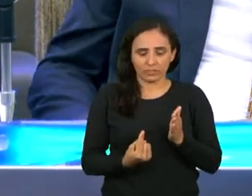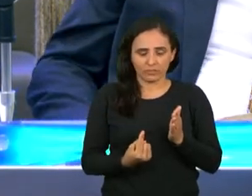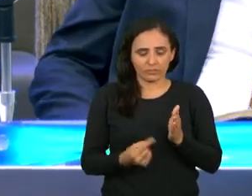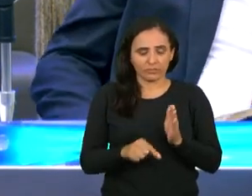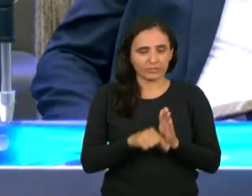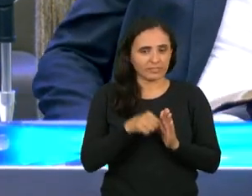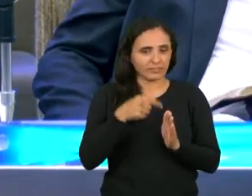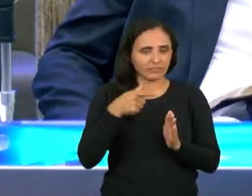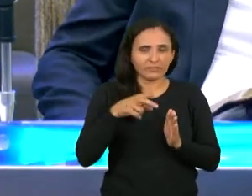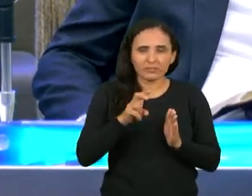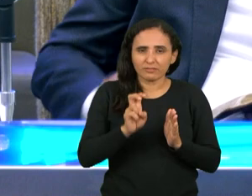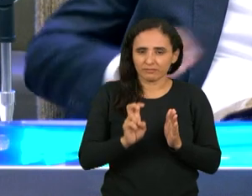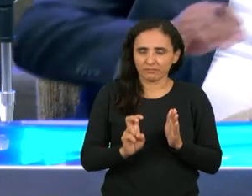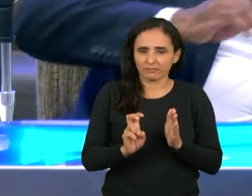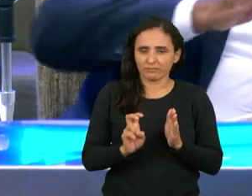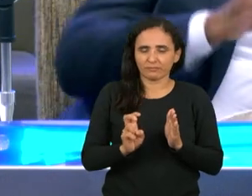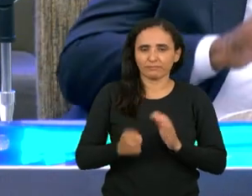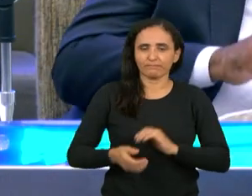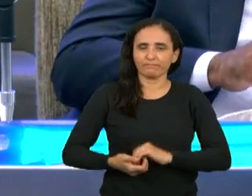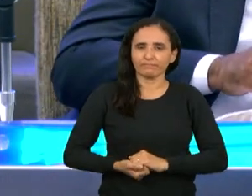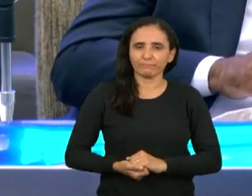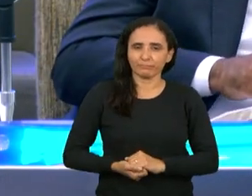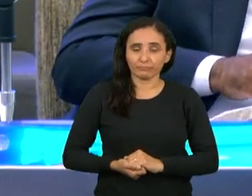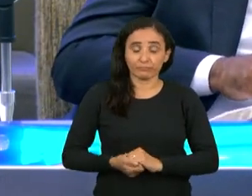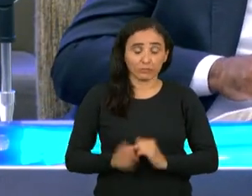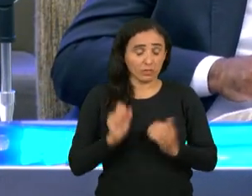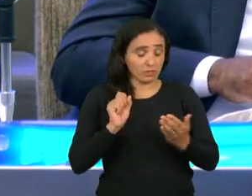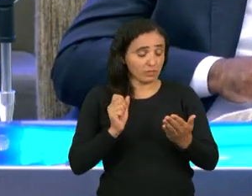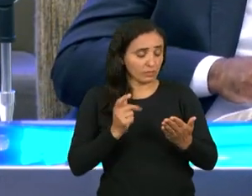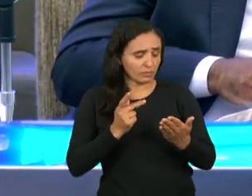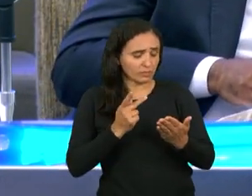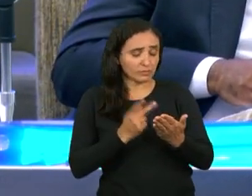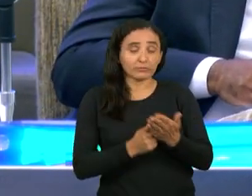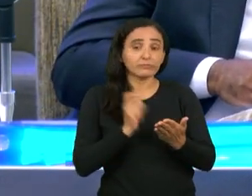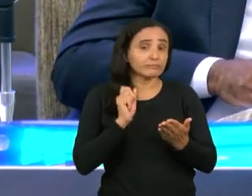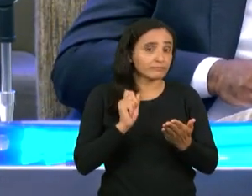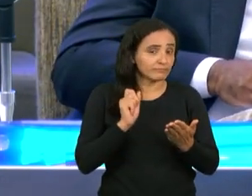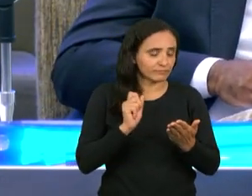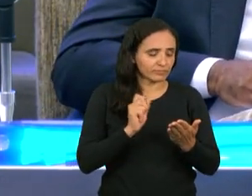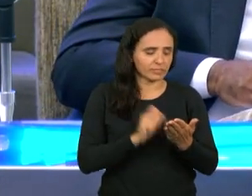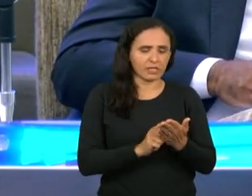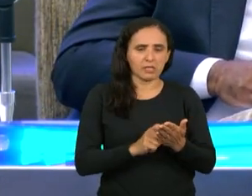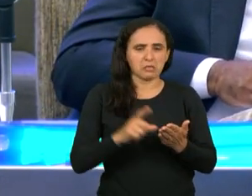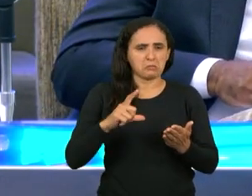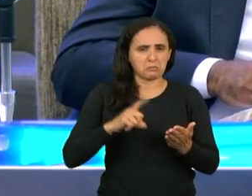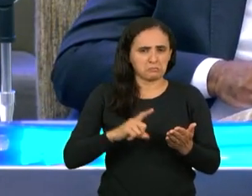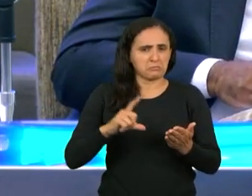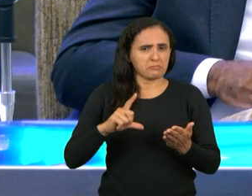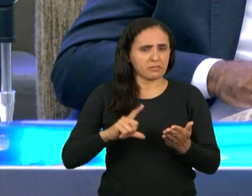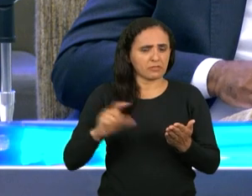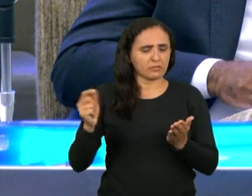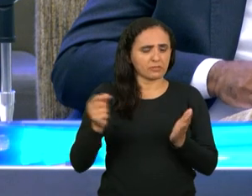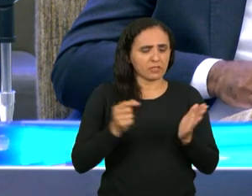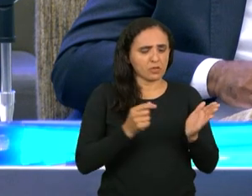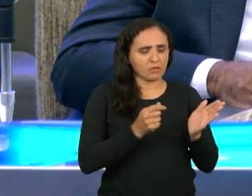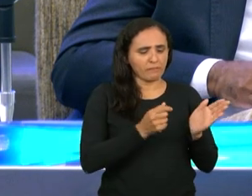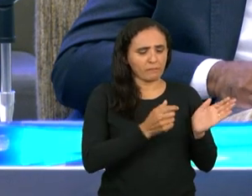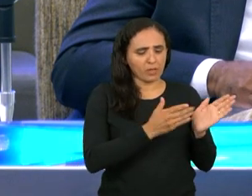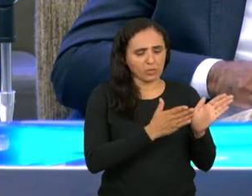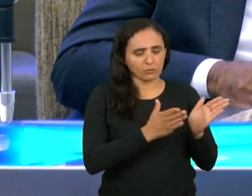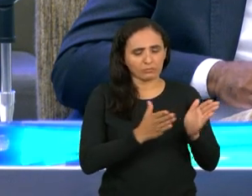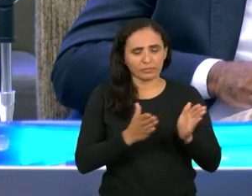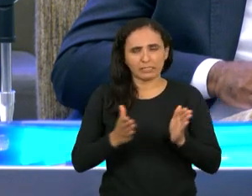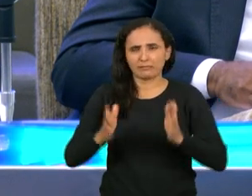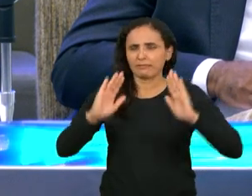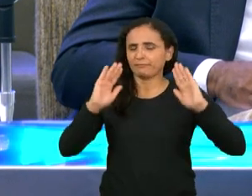do Livro de Jó está escrito e sucedía pois que tendo decorrido o turno de dias e seus